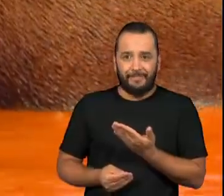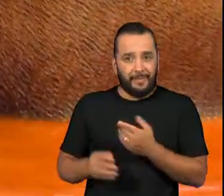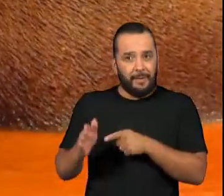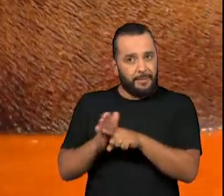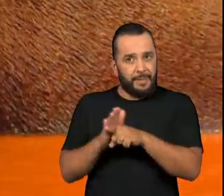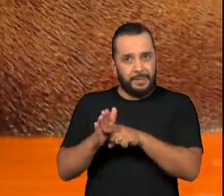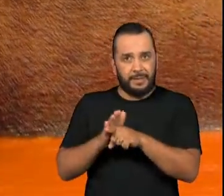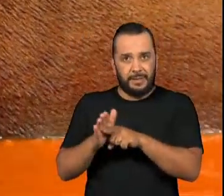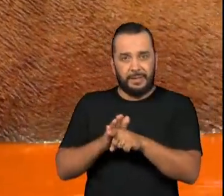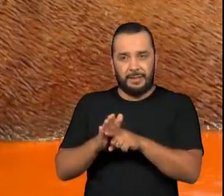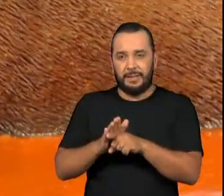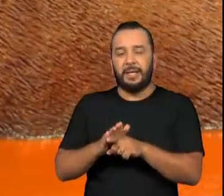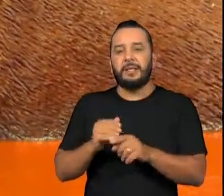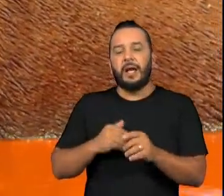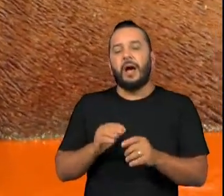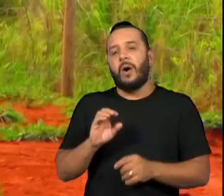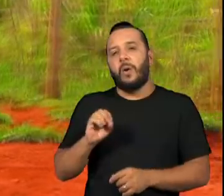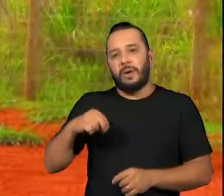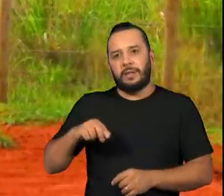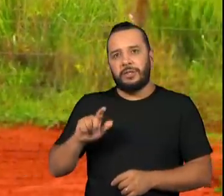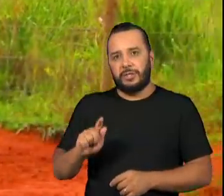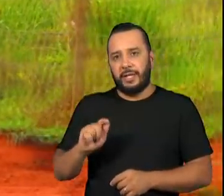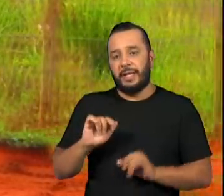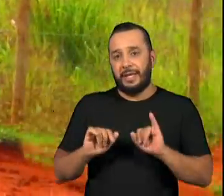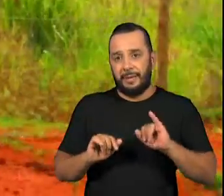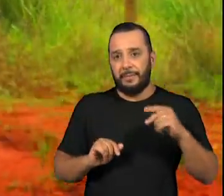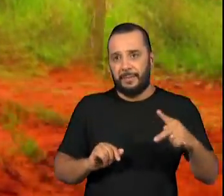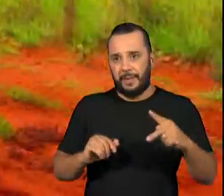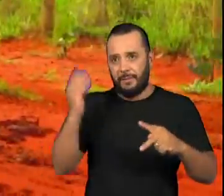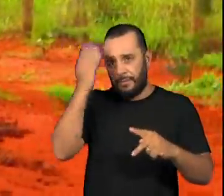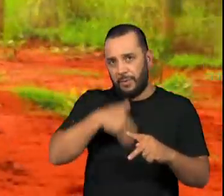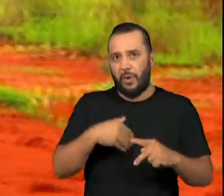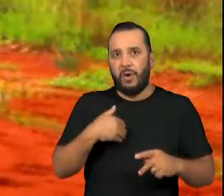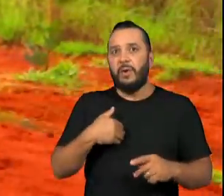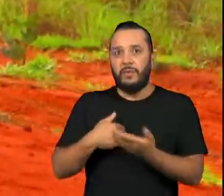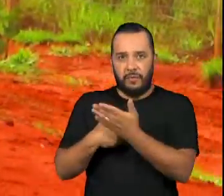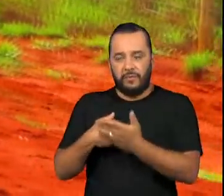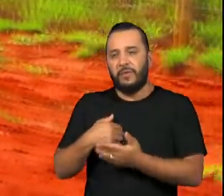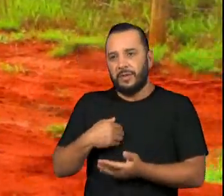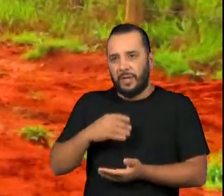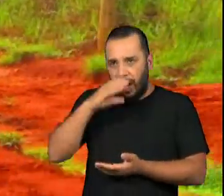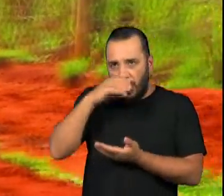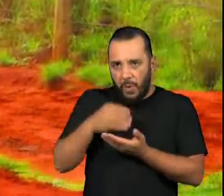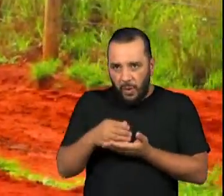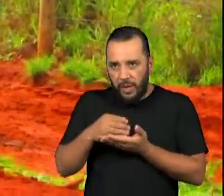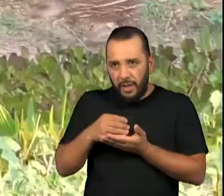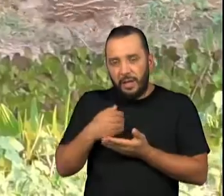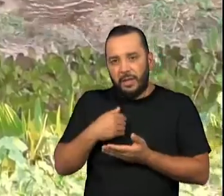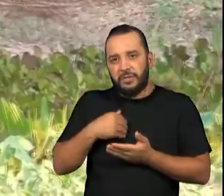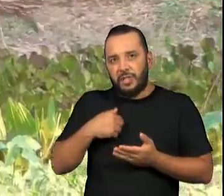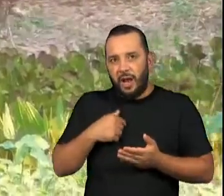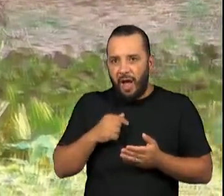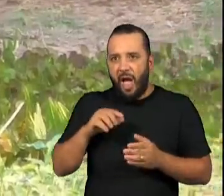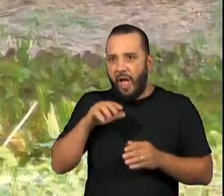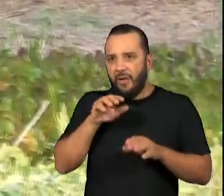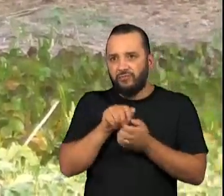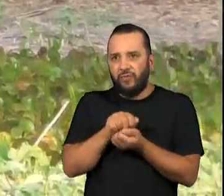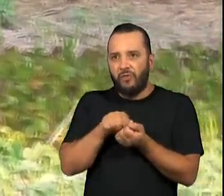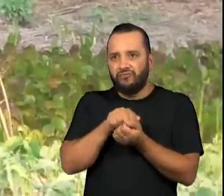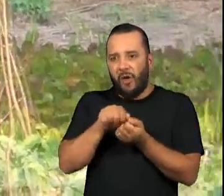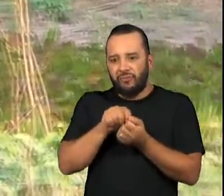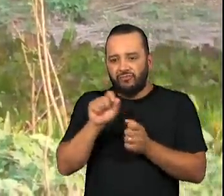Pesquisa da ONG IP comprova: a anta, espécie importante por dispersar sementes e ajudar a conservar